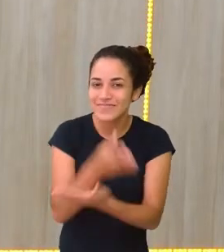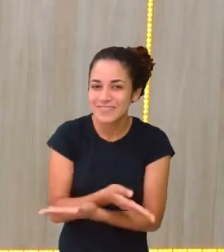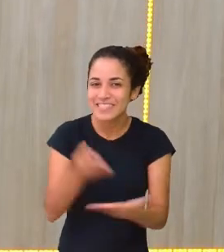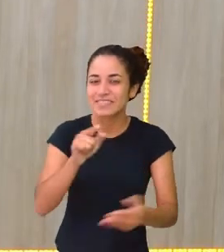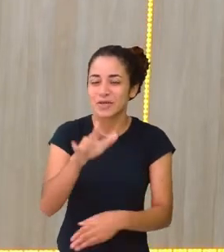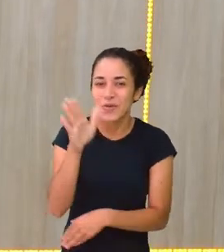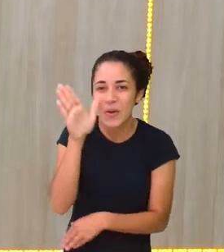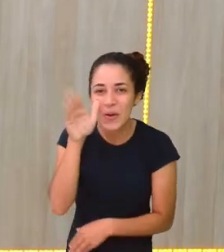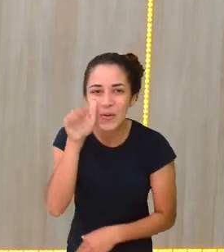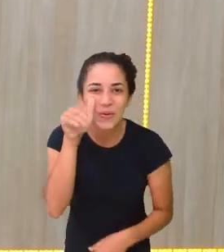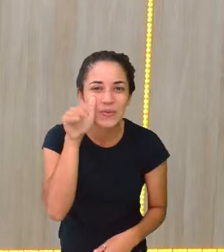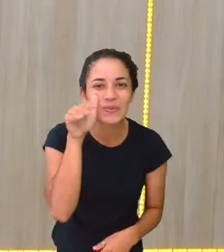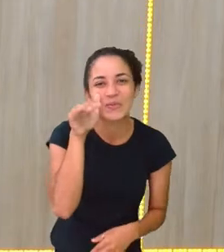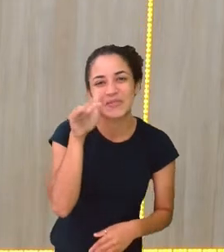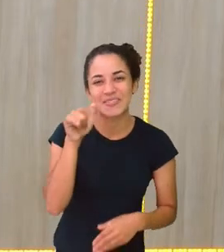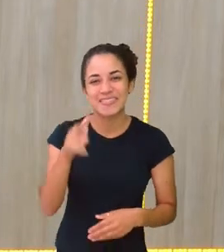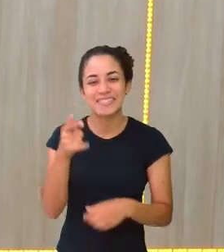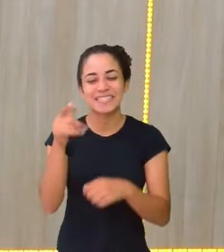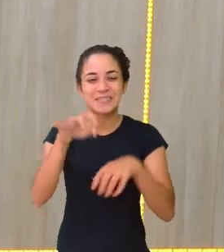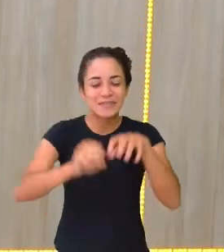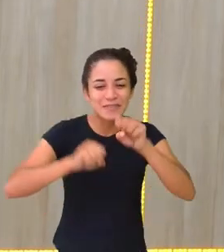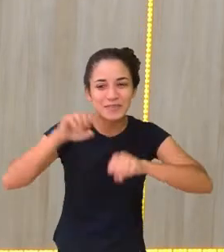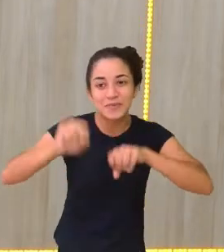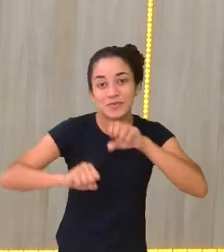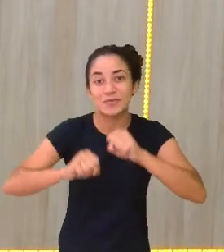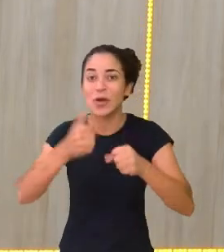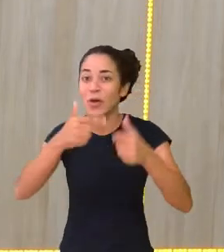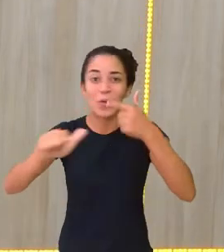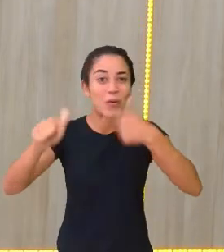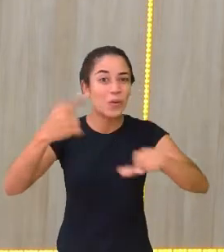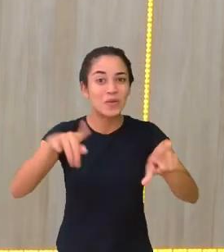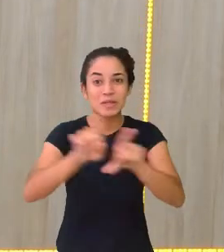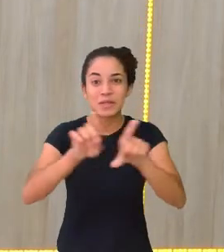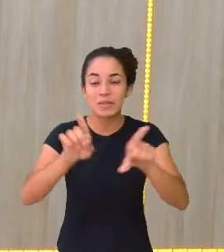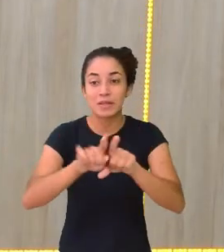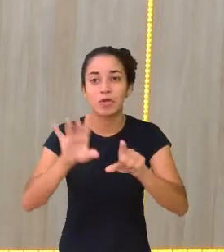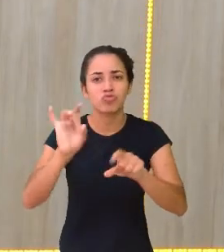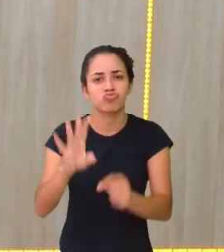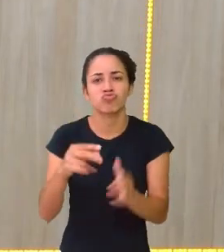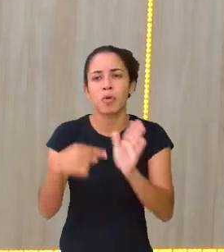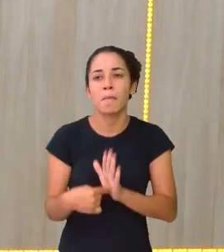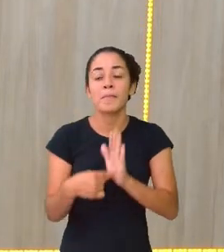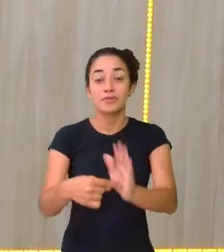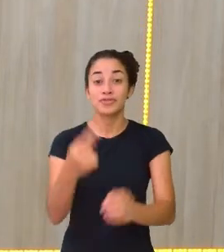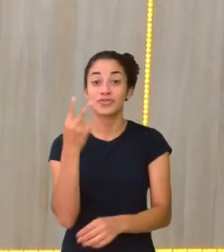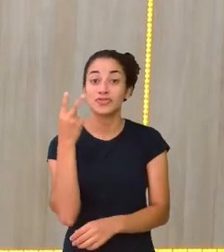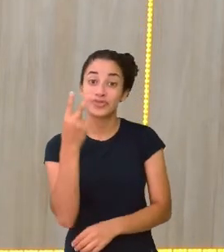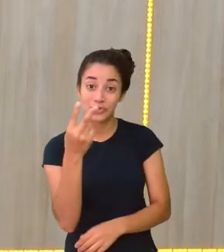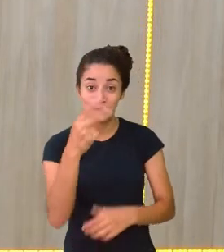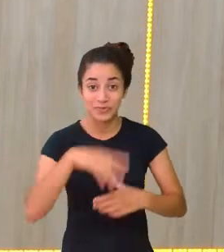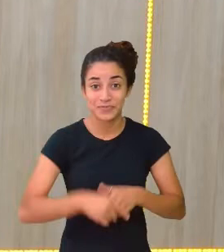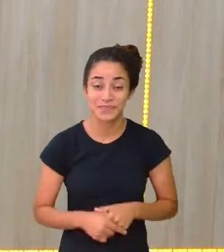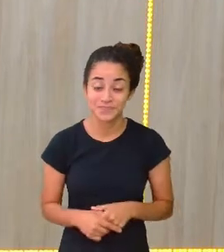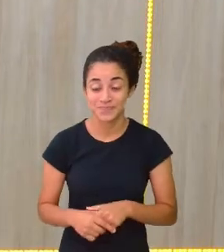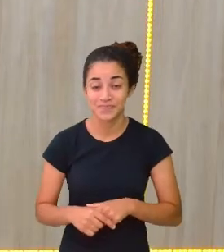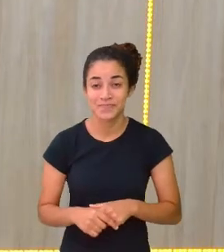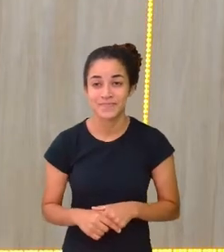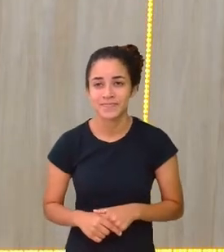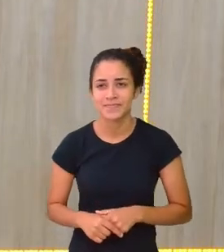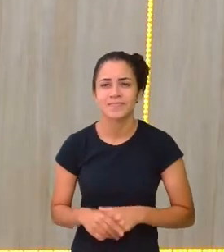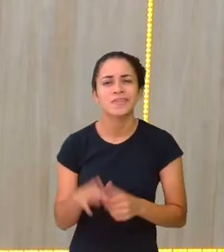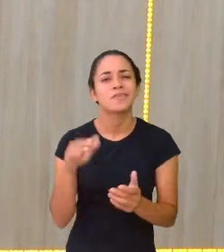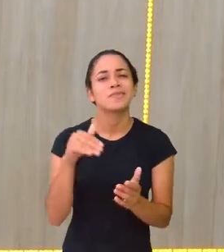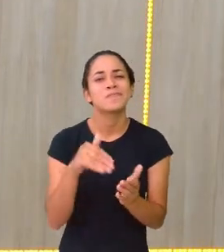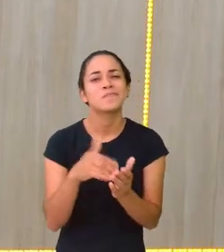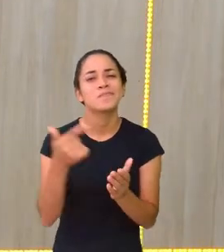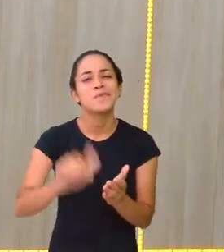essa curiosidade aí em vocês, em busca de vários outros. Eu destaquei 2 que eu acho que é a preferência de muitos de vocês. Mas o que é que nós